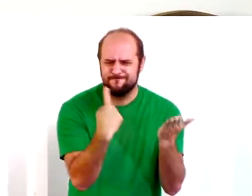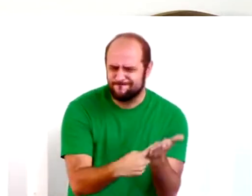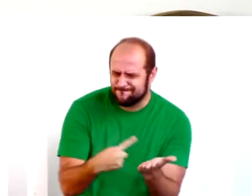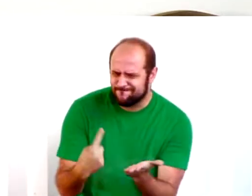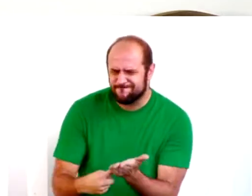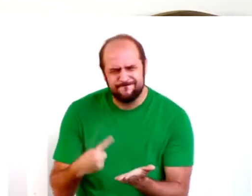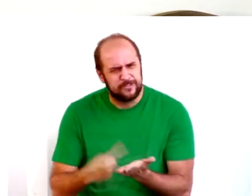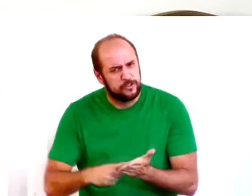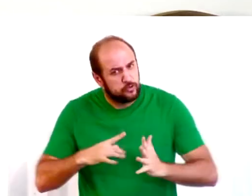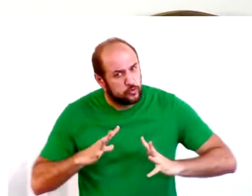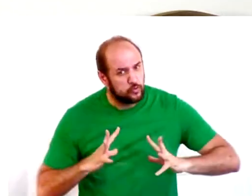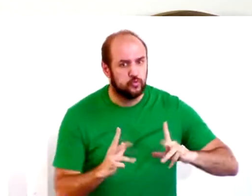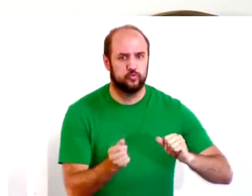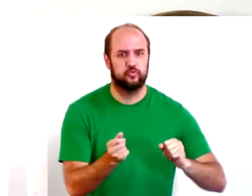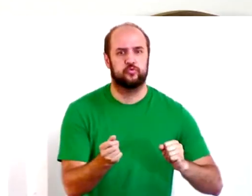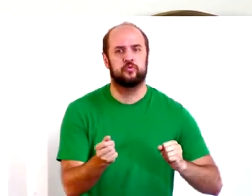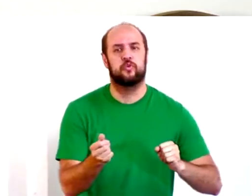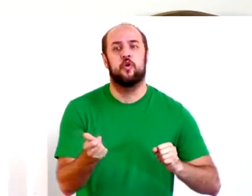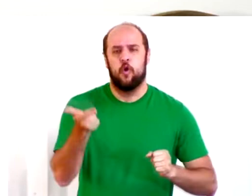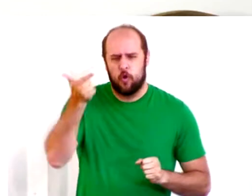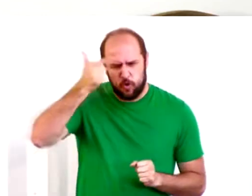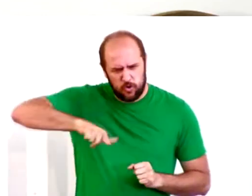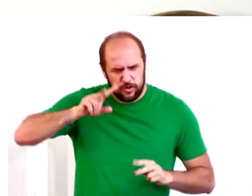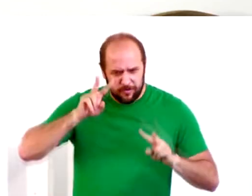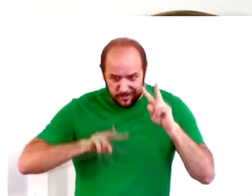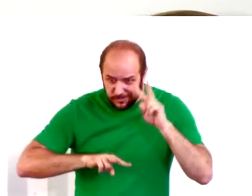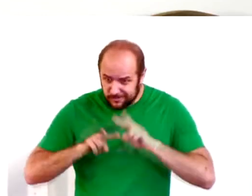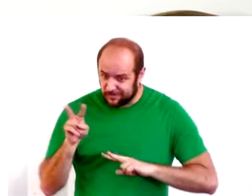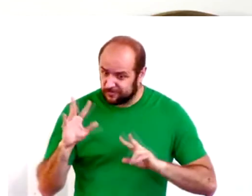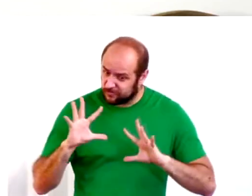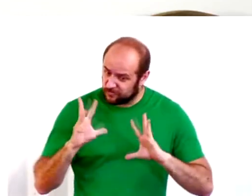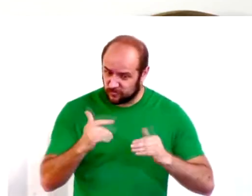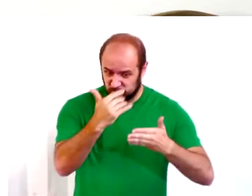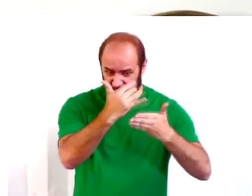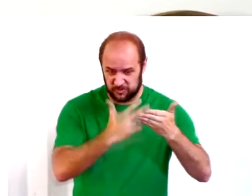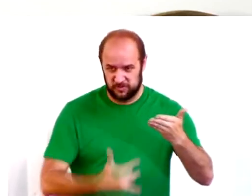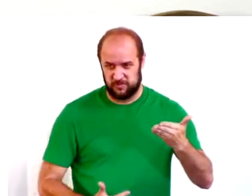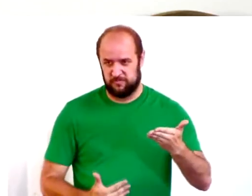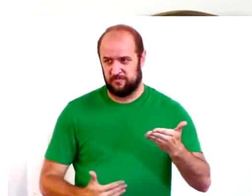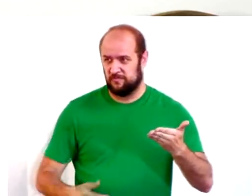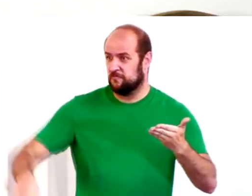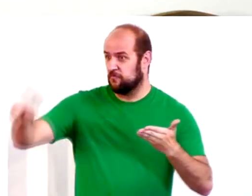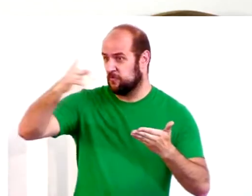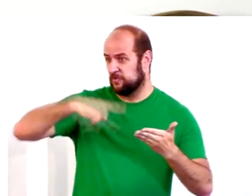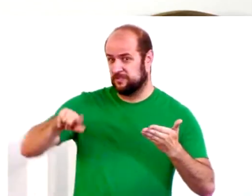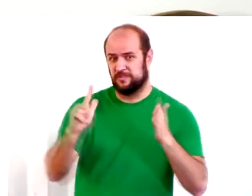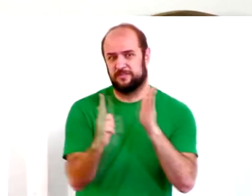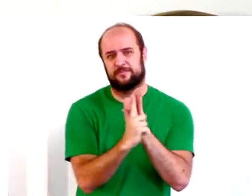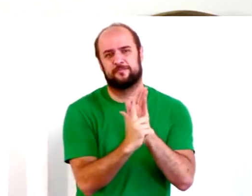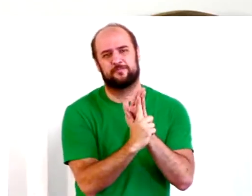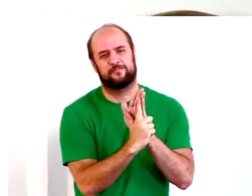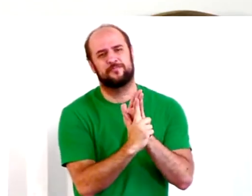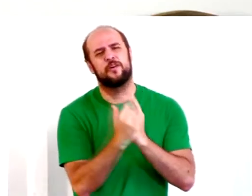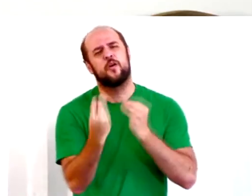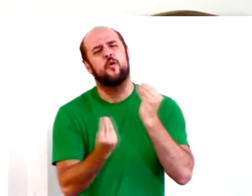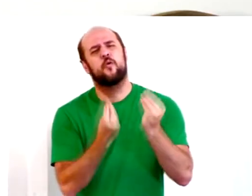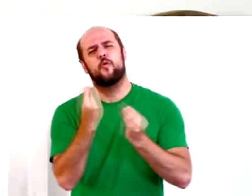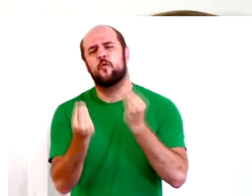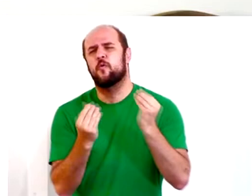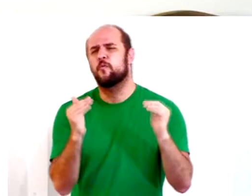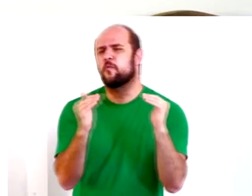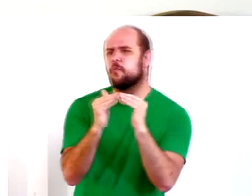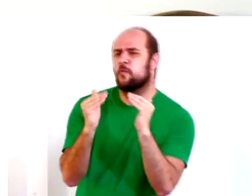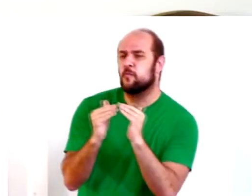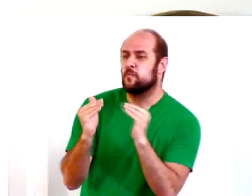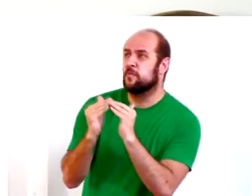Vamos revisitar nossos acordos e compromissos, querida Igreja Presbiteriana da Lapa. Como estão os nossos acordos